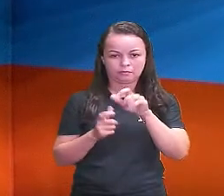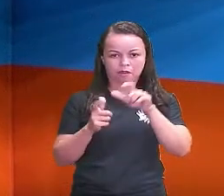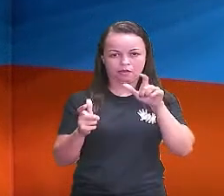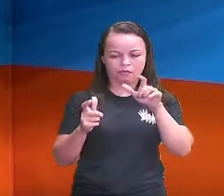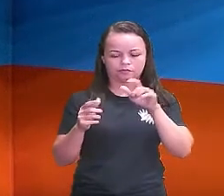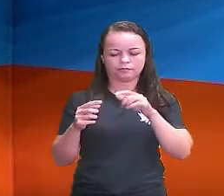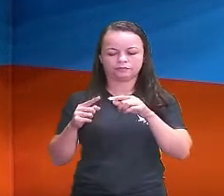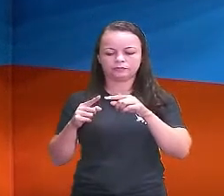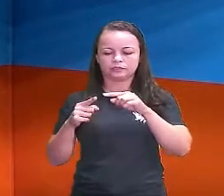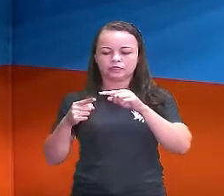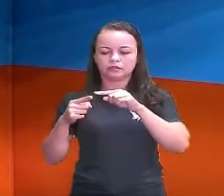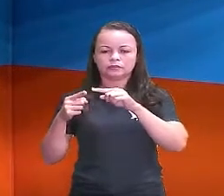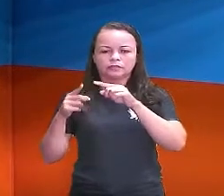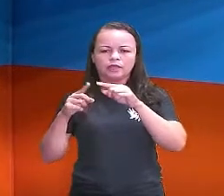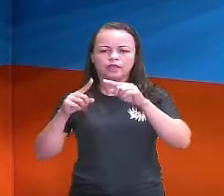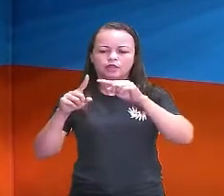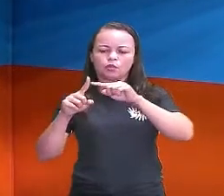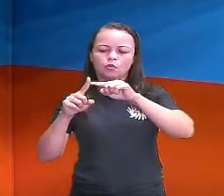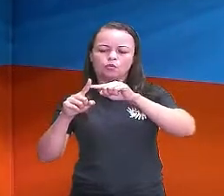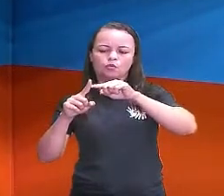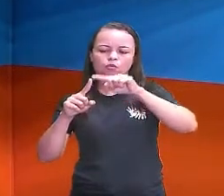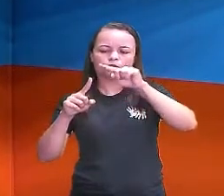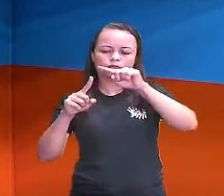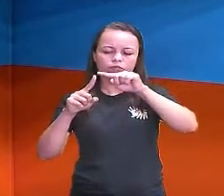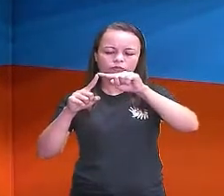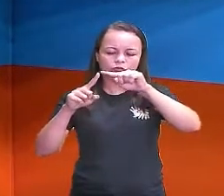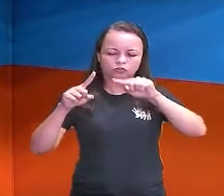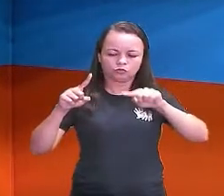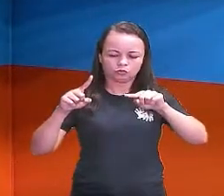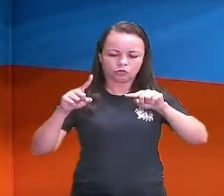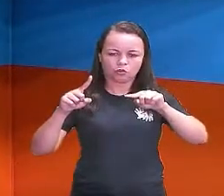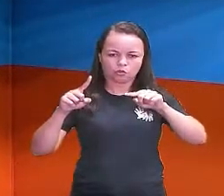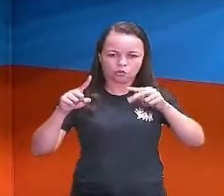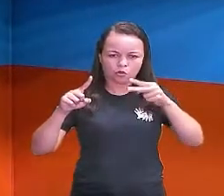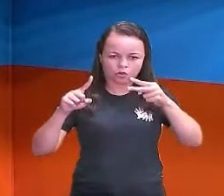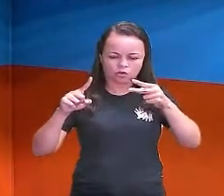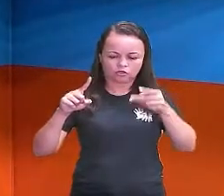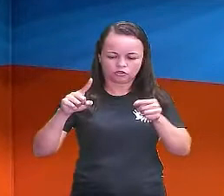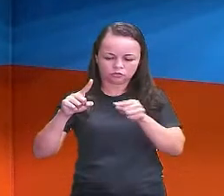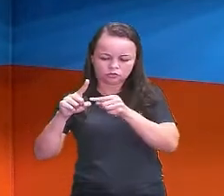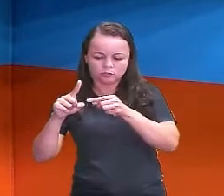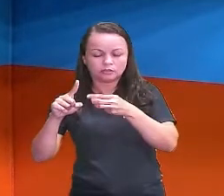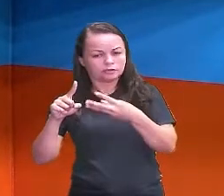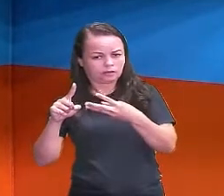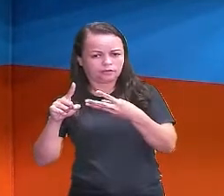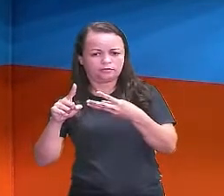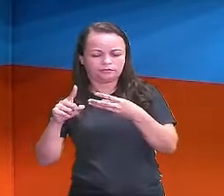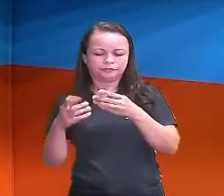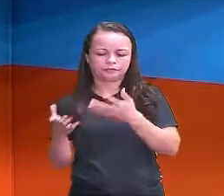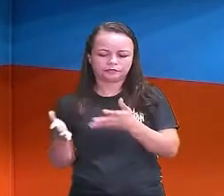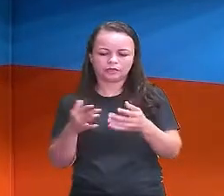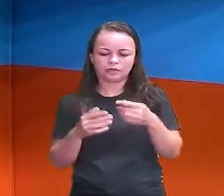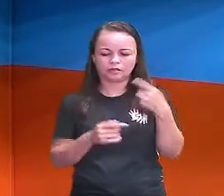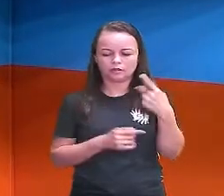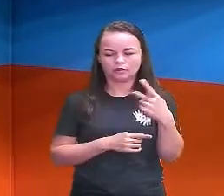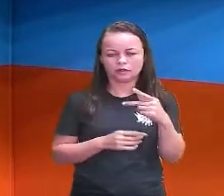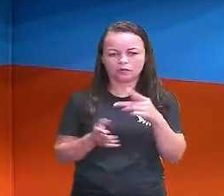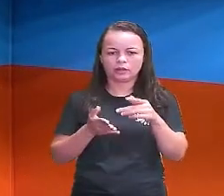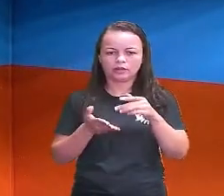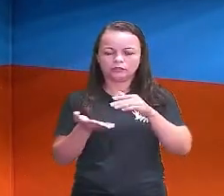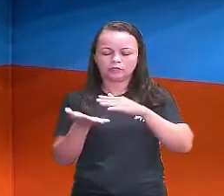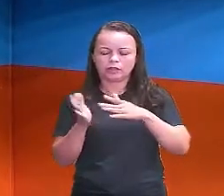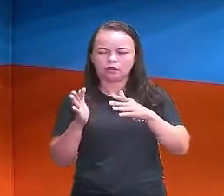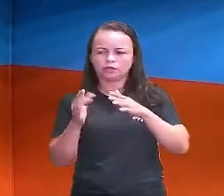tem 1, 2, 3. Tem três lados. E ela tá plana, ela não tem aquela